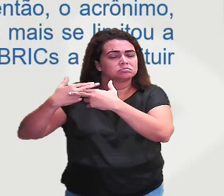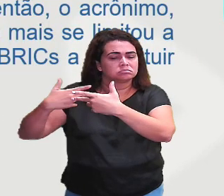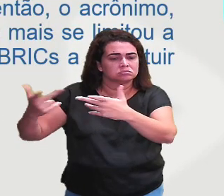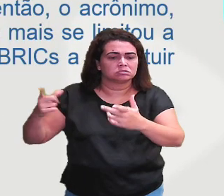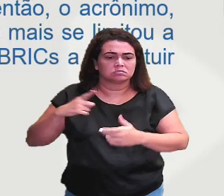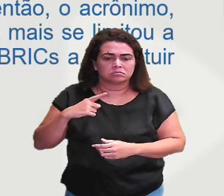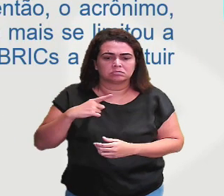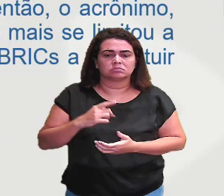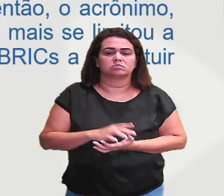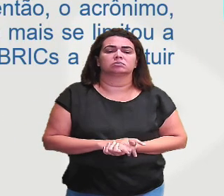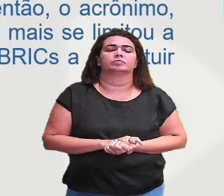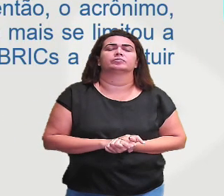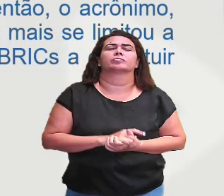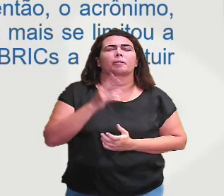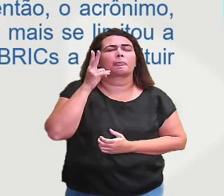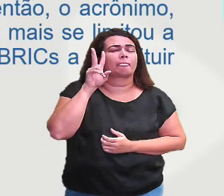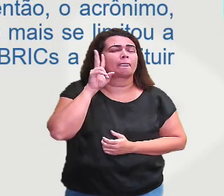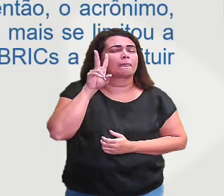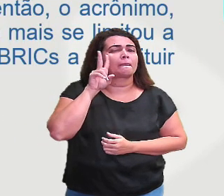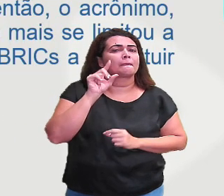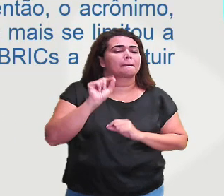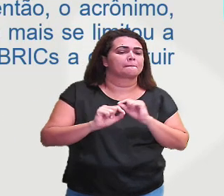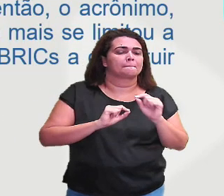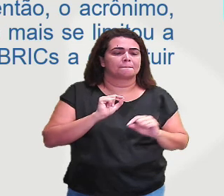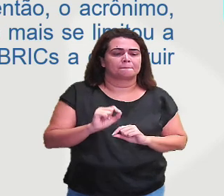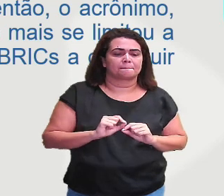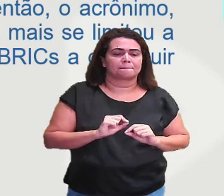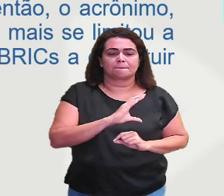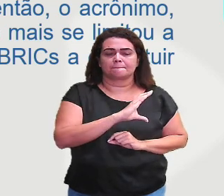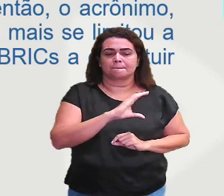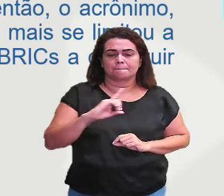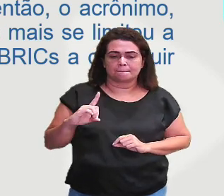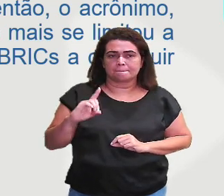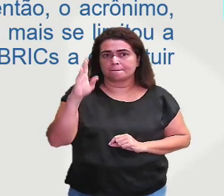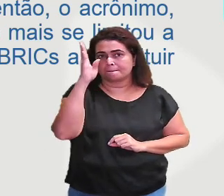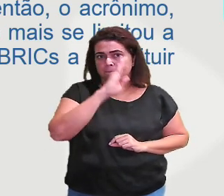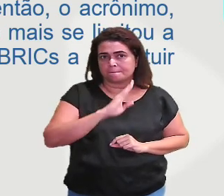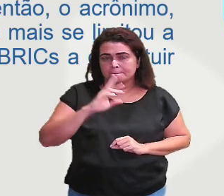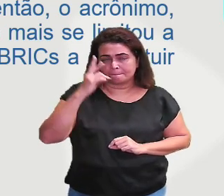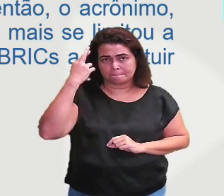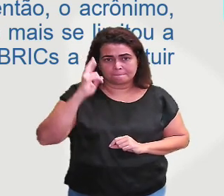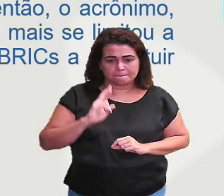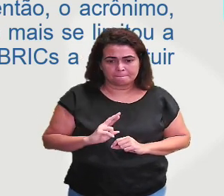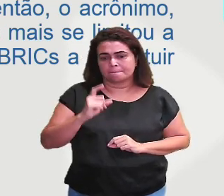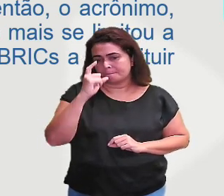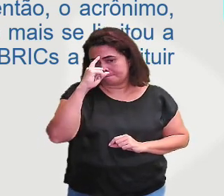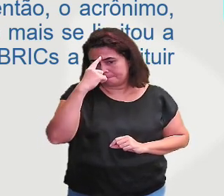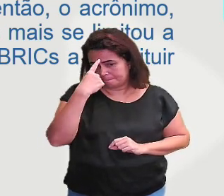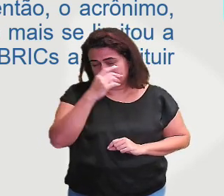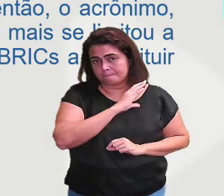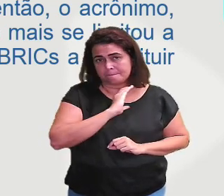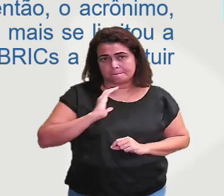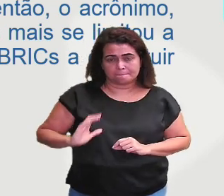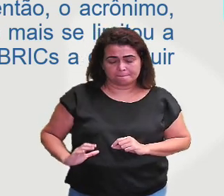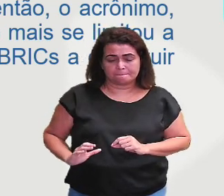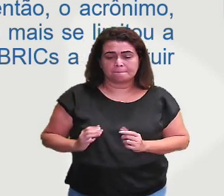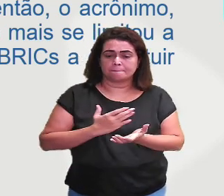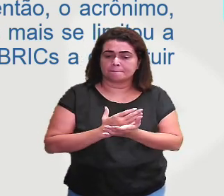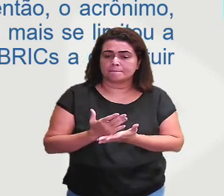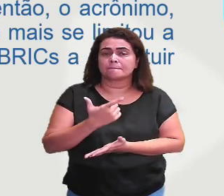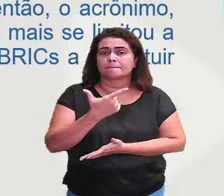falando um pouquinho do histórico dos BRICS, a coordenação entre Brasil, Rússia, Índia e China iniciou-se de maneira informal em 2006,